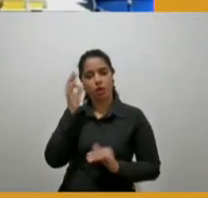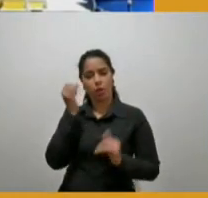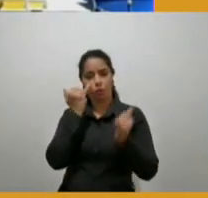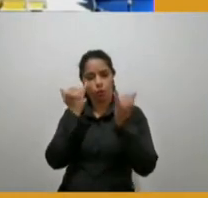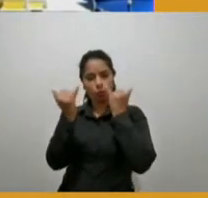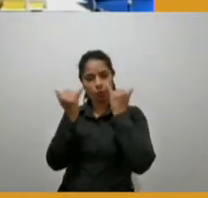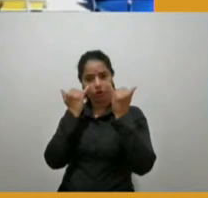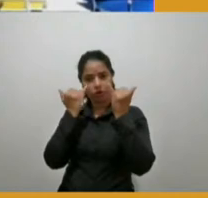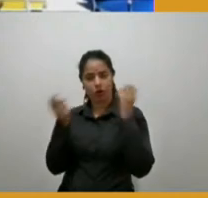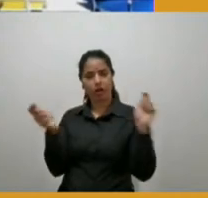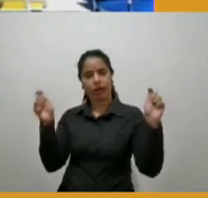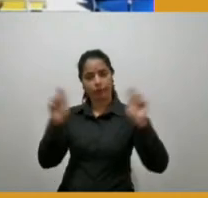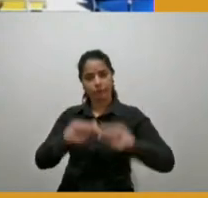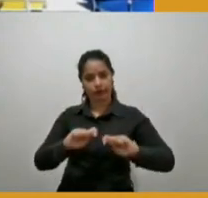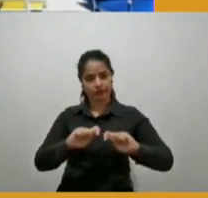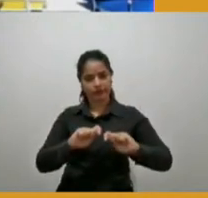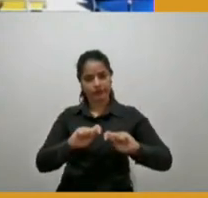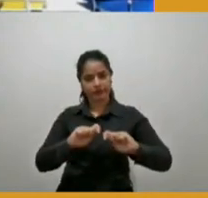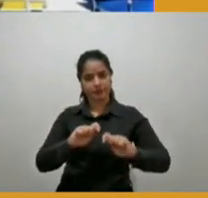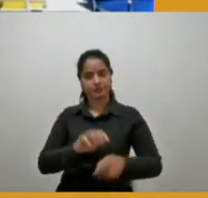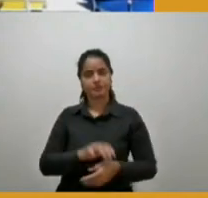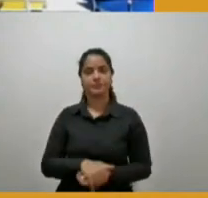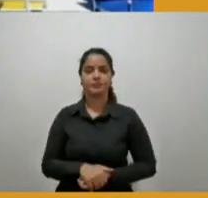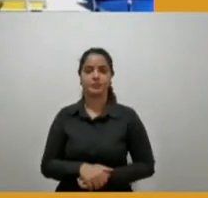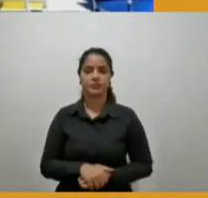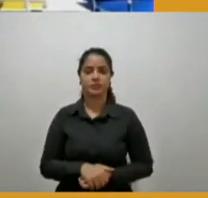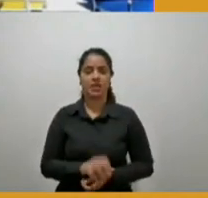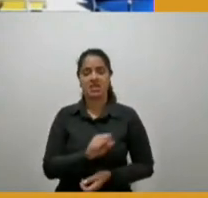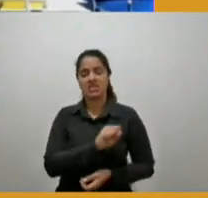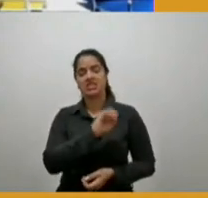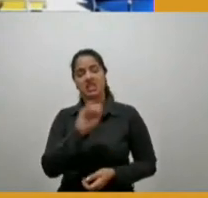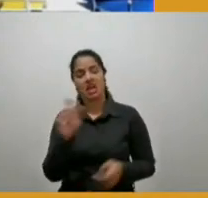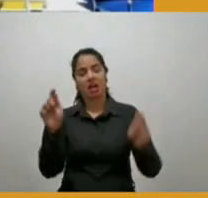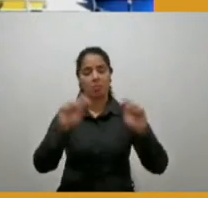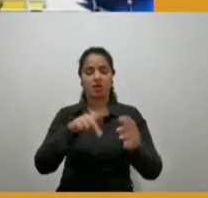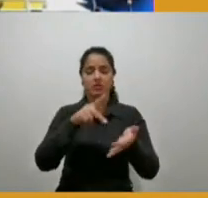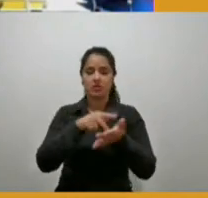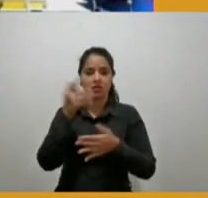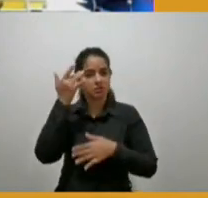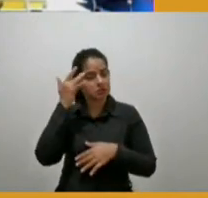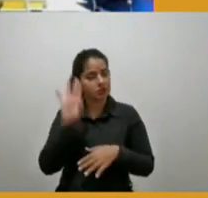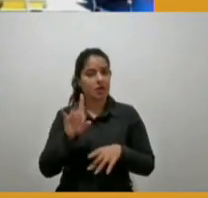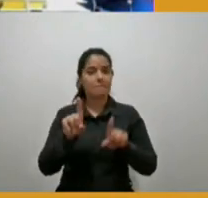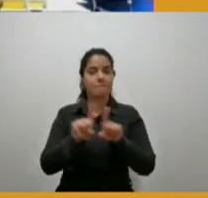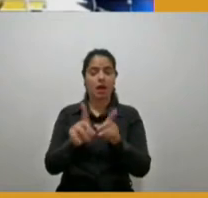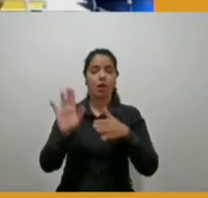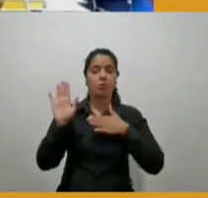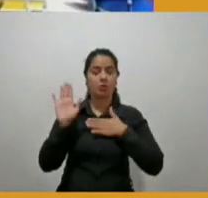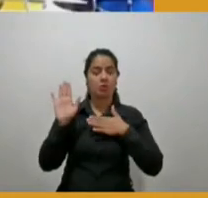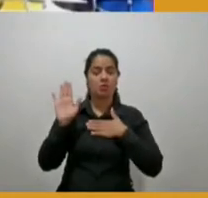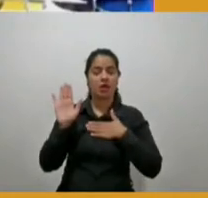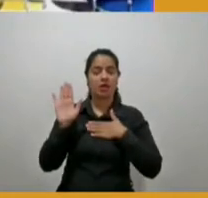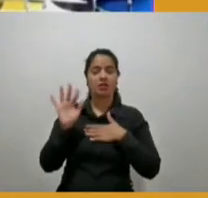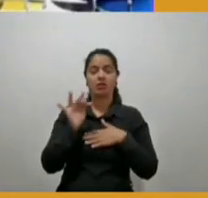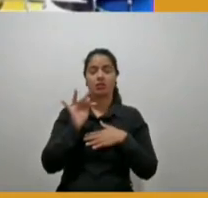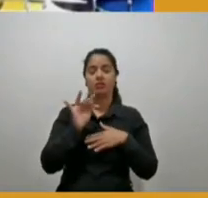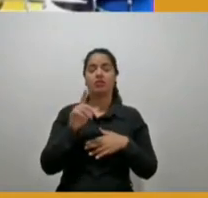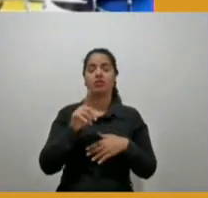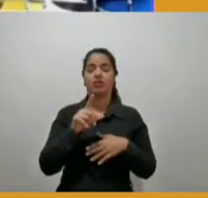capaz. Não significa que ele venha a ser capaz, significa que ele tem uma promessa de capacidade. E aí você vai atrás de um